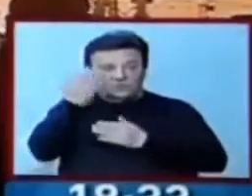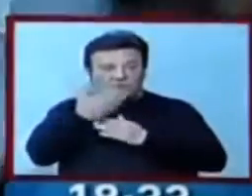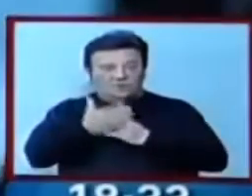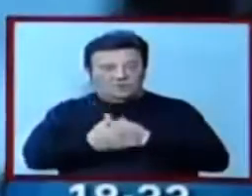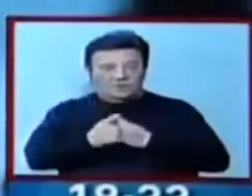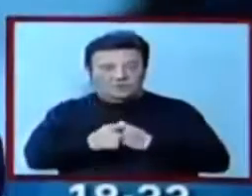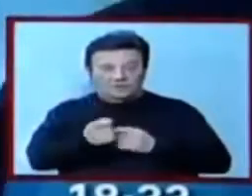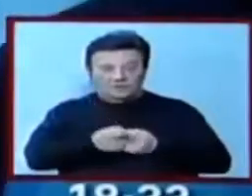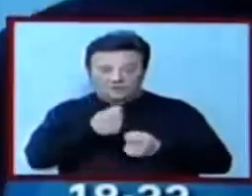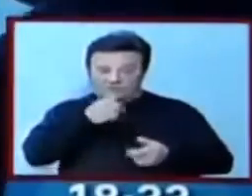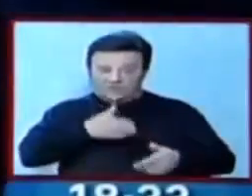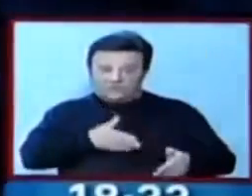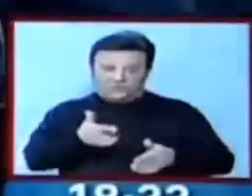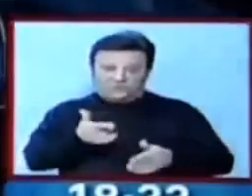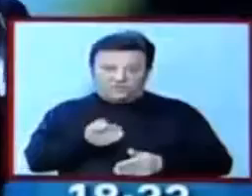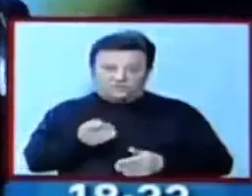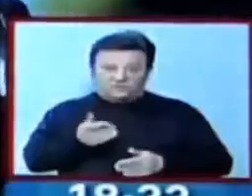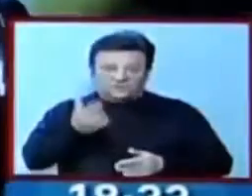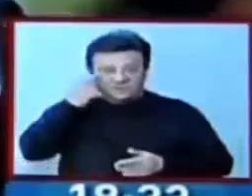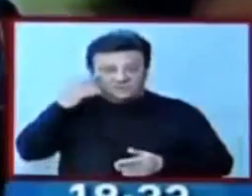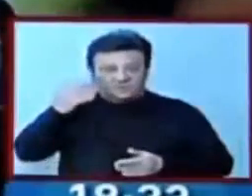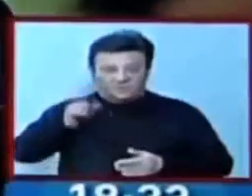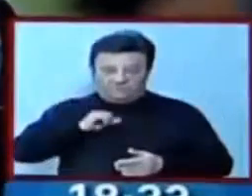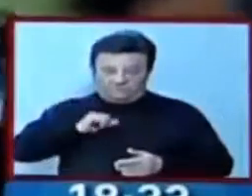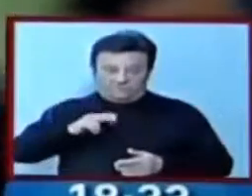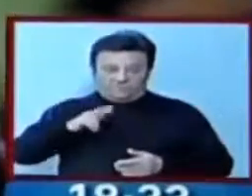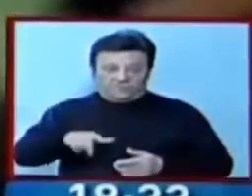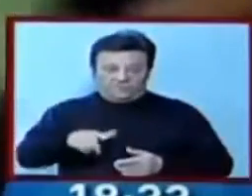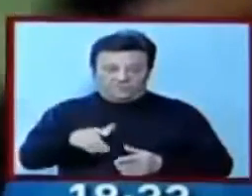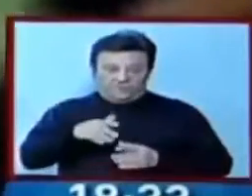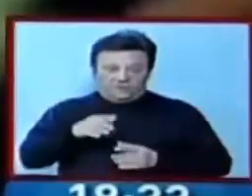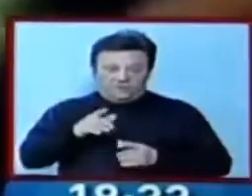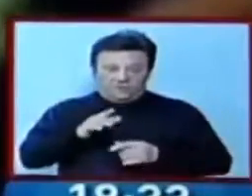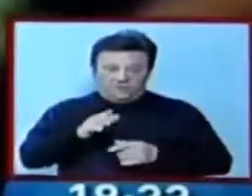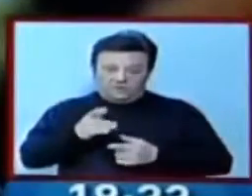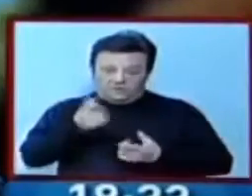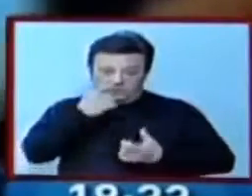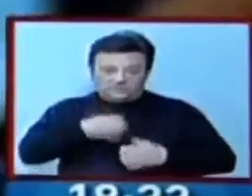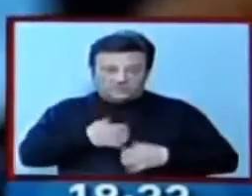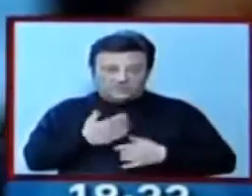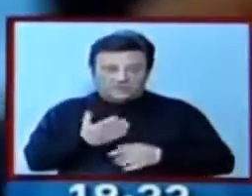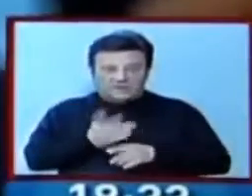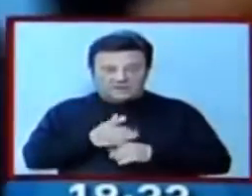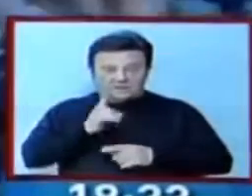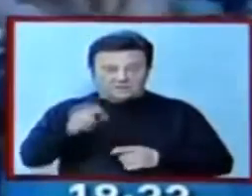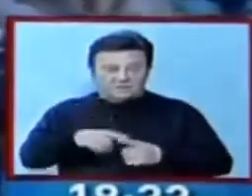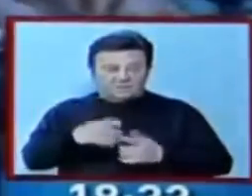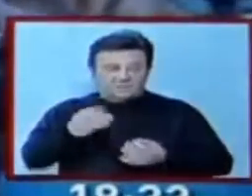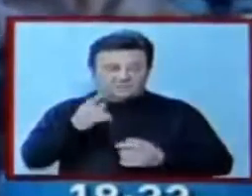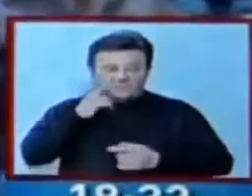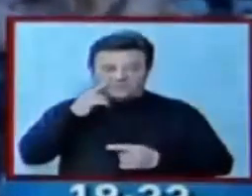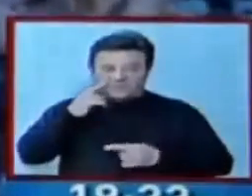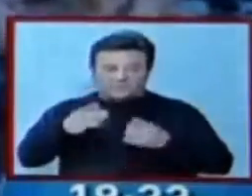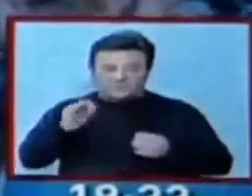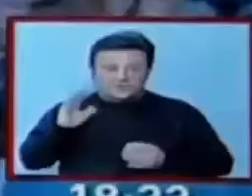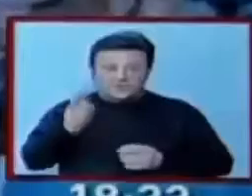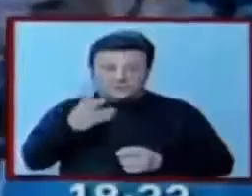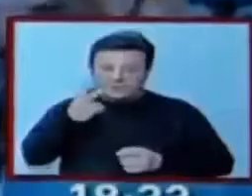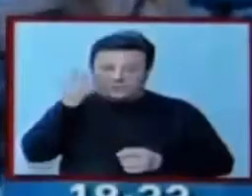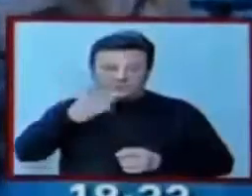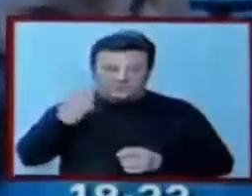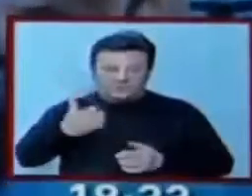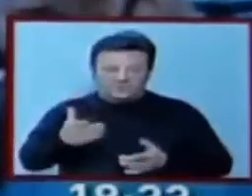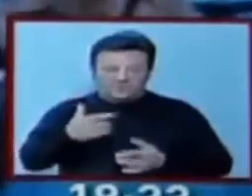Tejo. E as saudades, produto português, que invade mesmo antes da partida. Foi uma viagem muito efêmera, muito rápida, de 2 dias